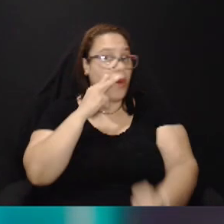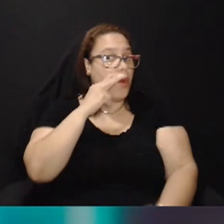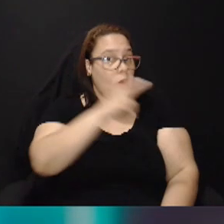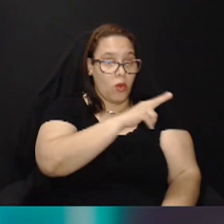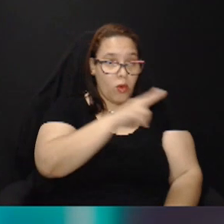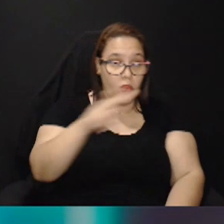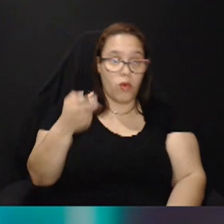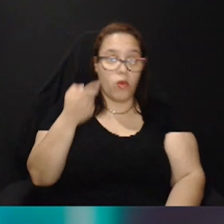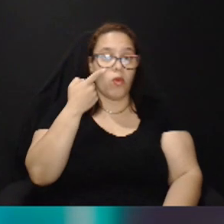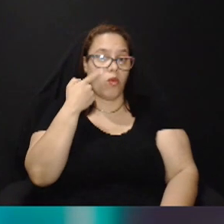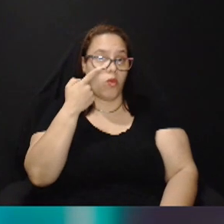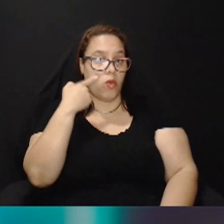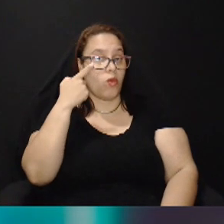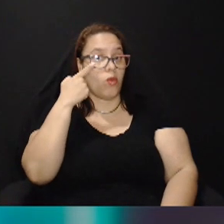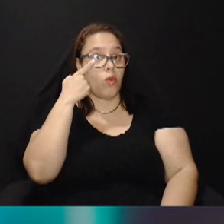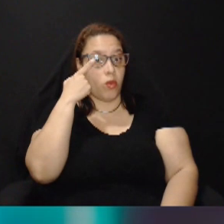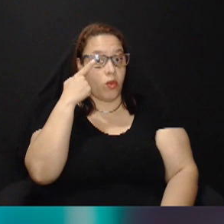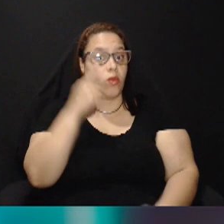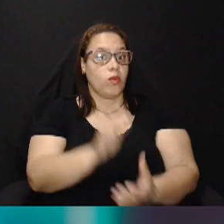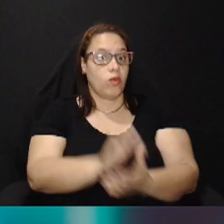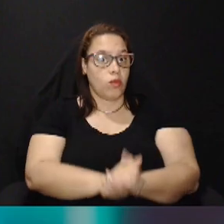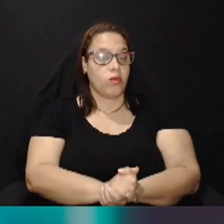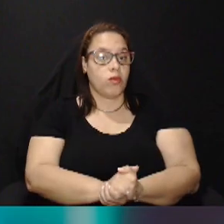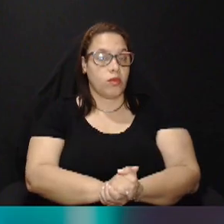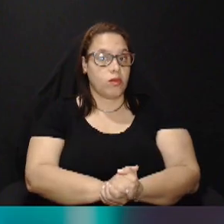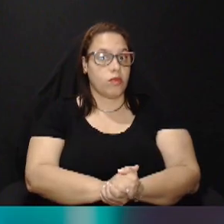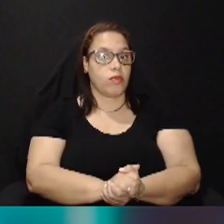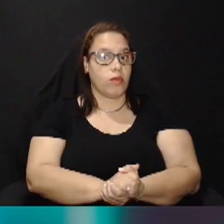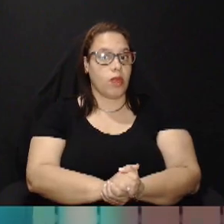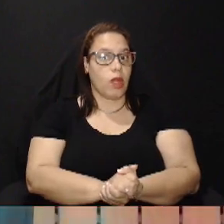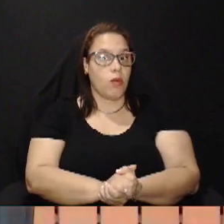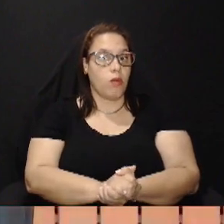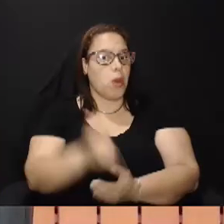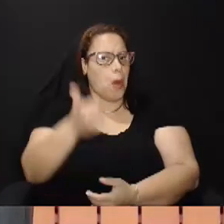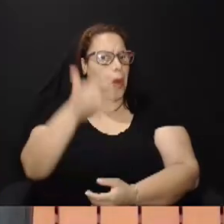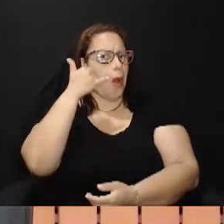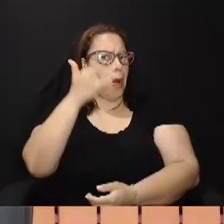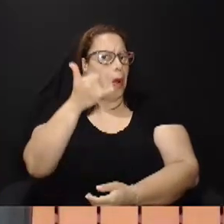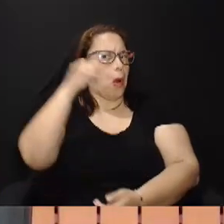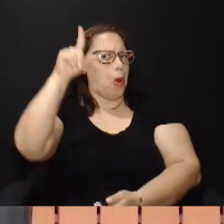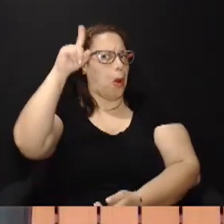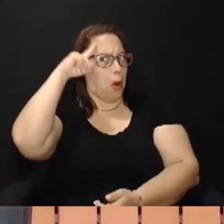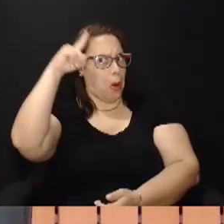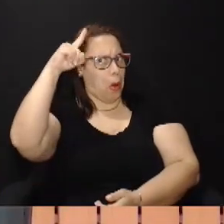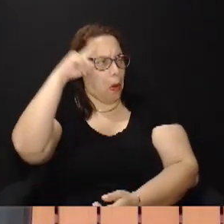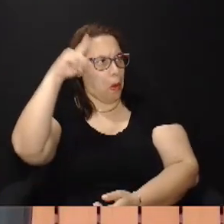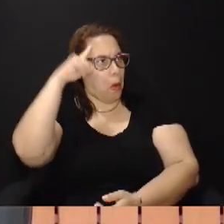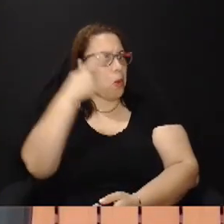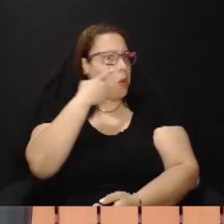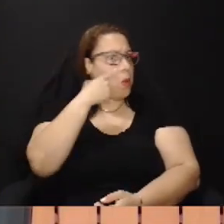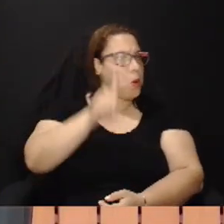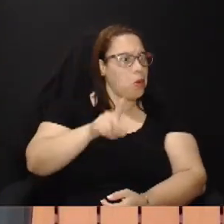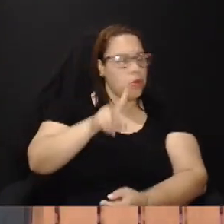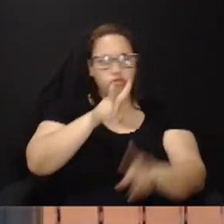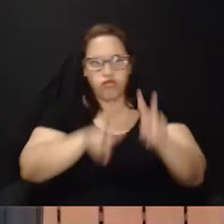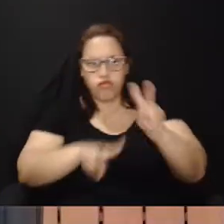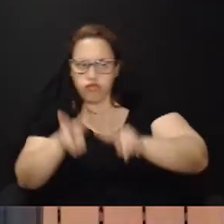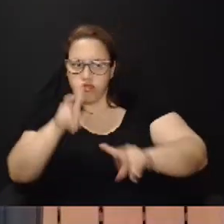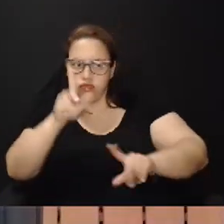muita gente presente, e muita gente me liga todos os dias, gente que viu ou que vê pela TV Câmara,